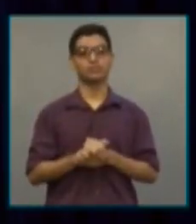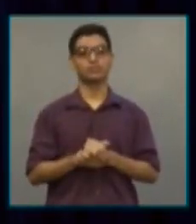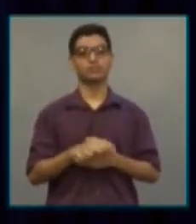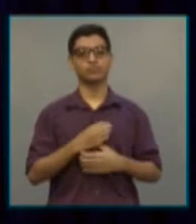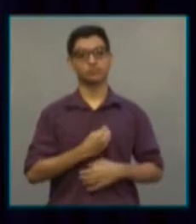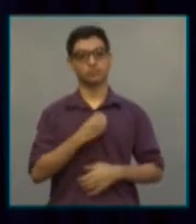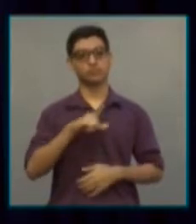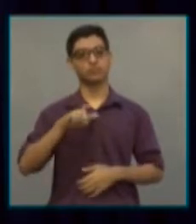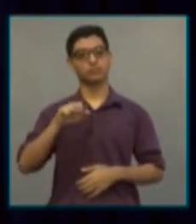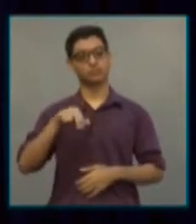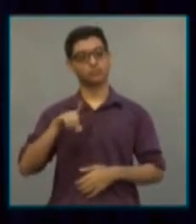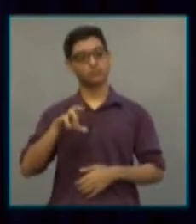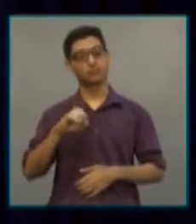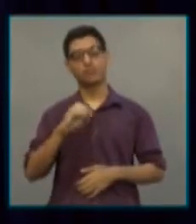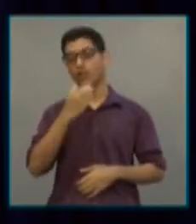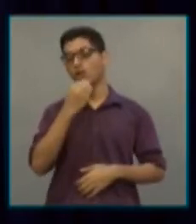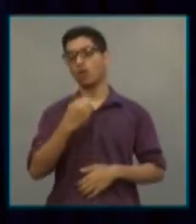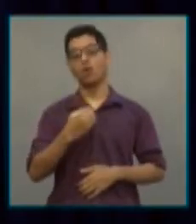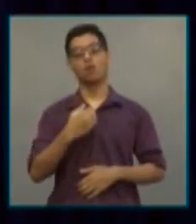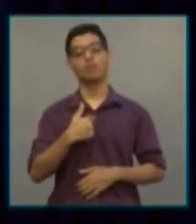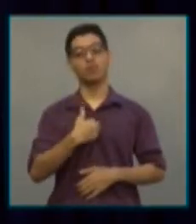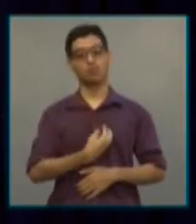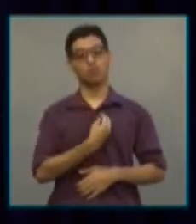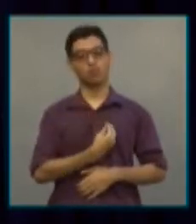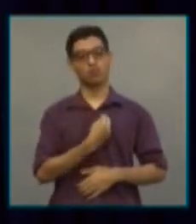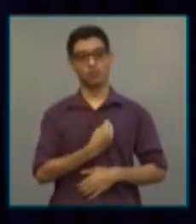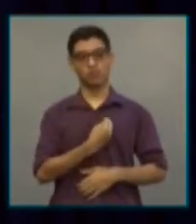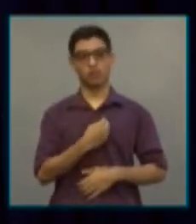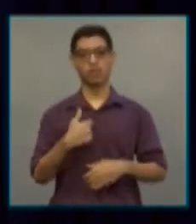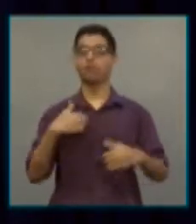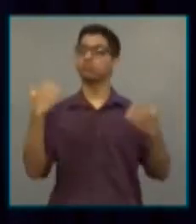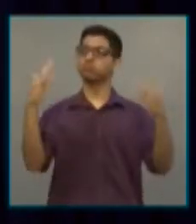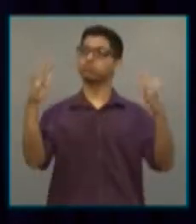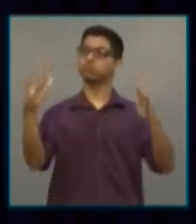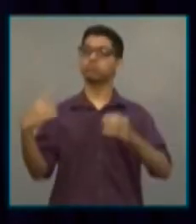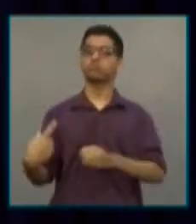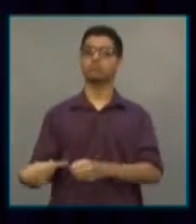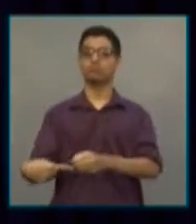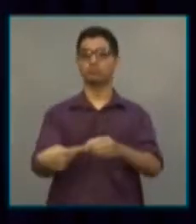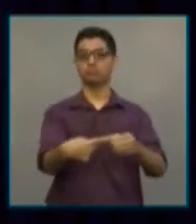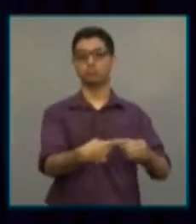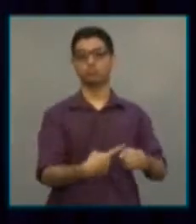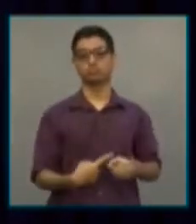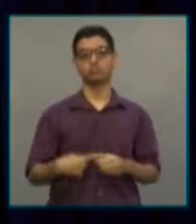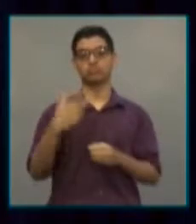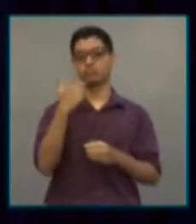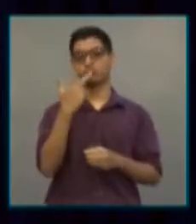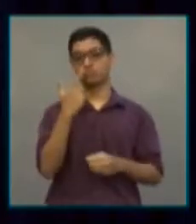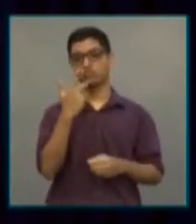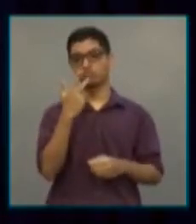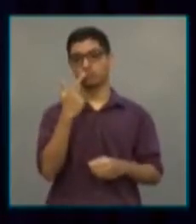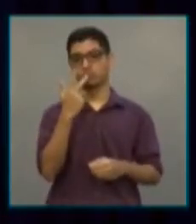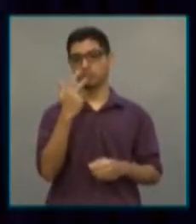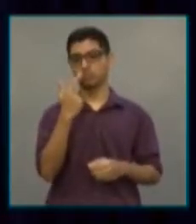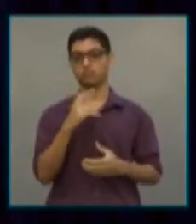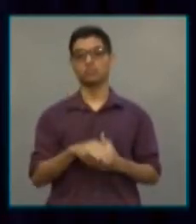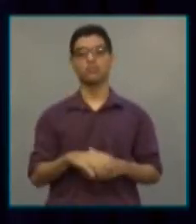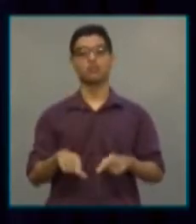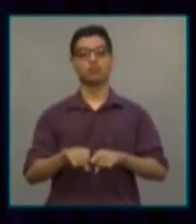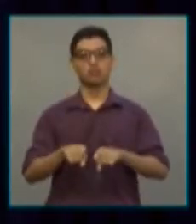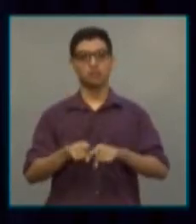Skelf, saudar toda a advocacia do interior cearense, a advocacia da região